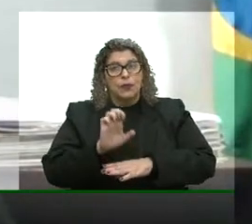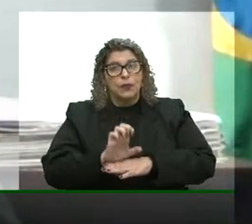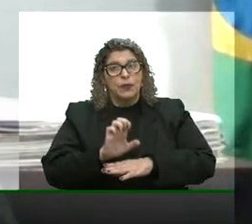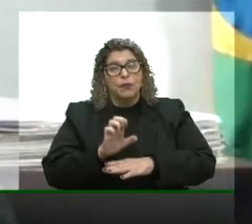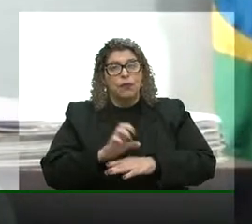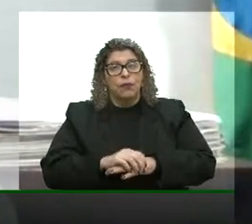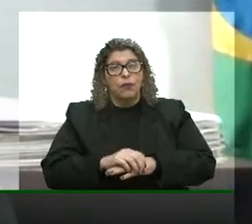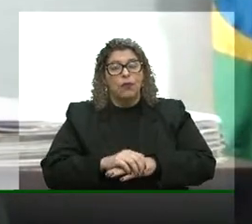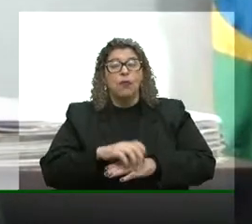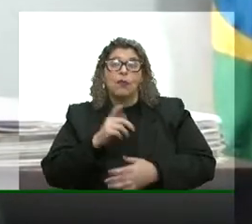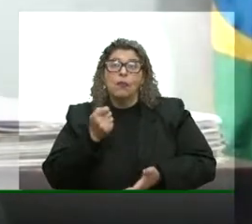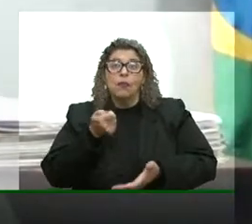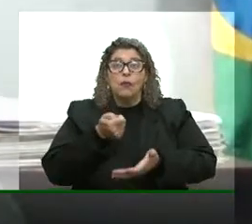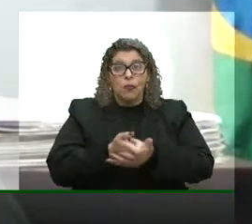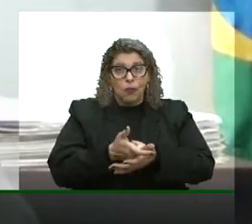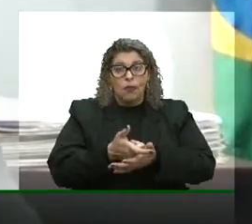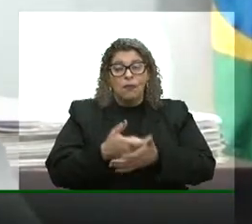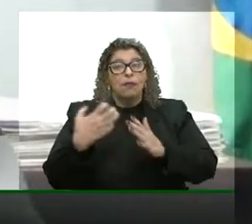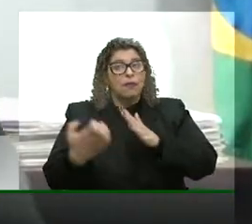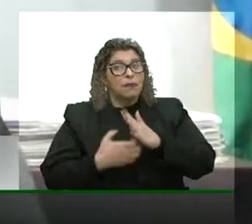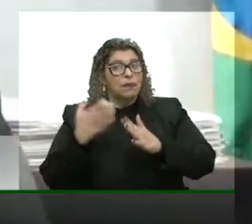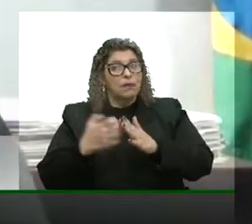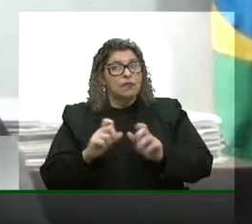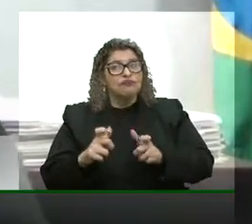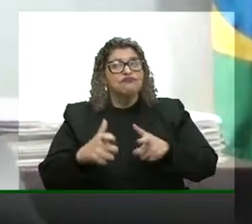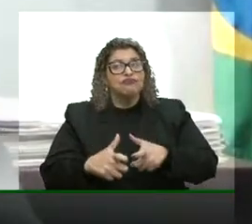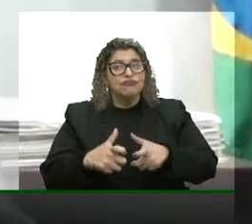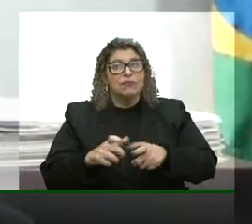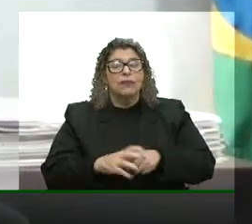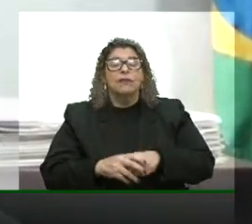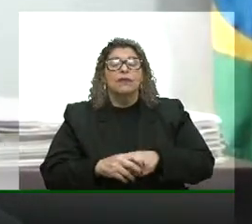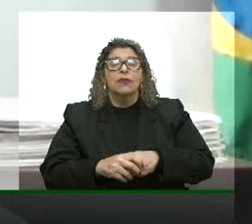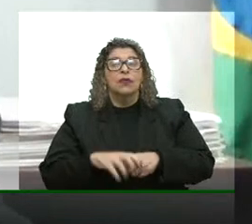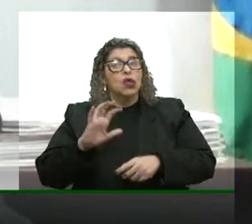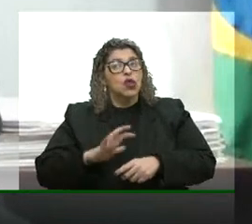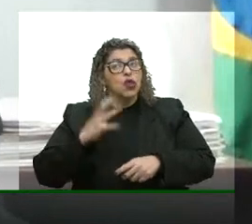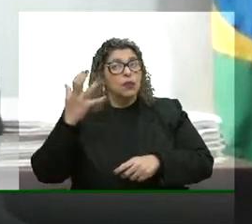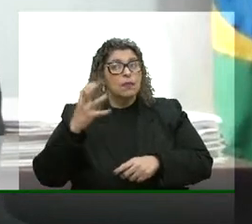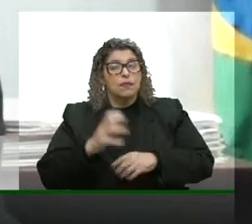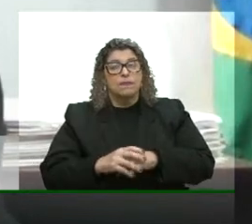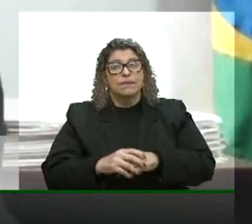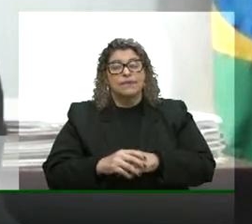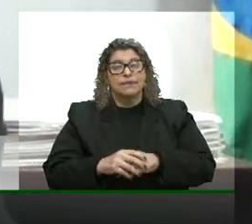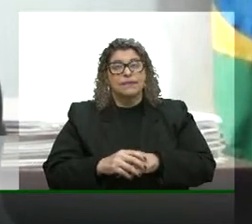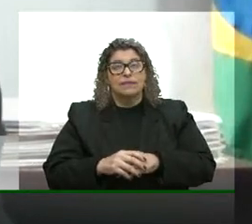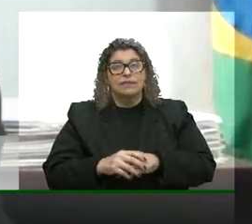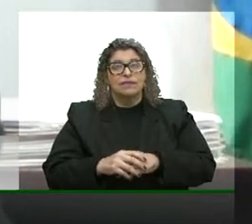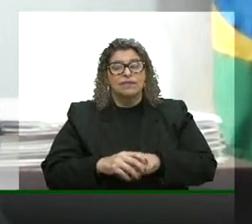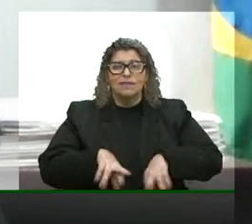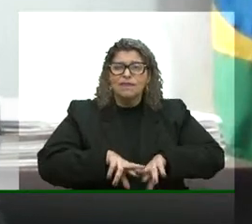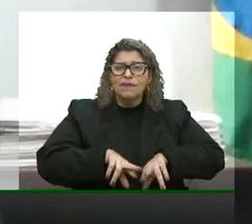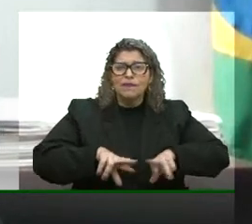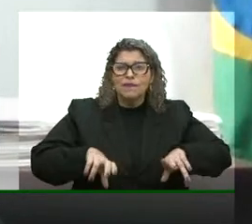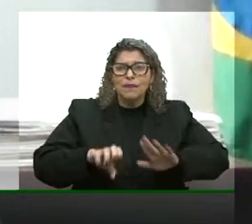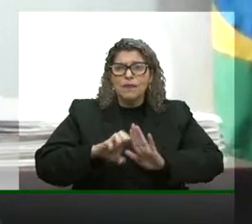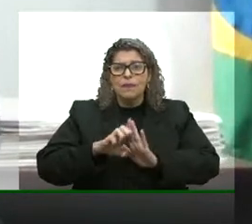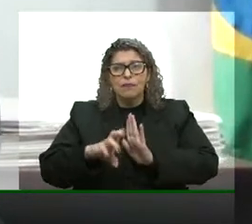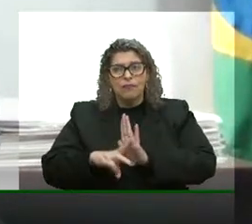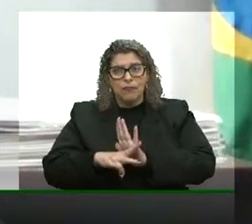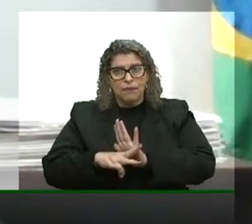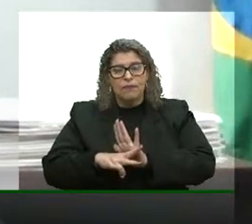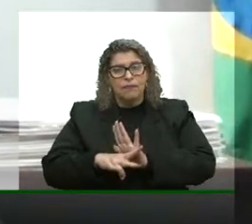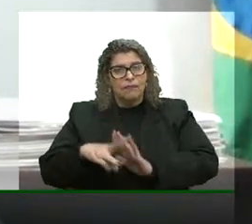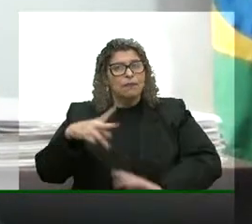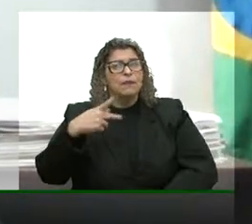ele paga direto, com as pequenas empresas. Então, nós resolvemos fazer uma série de emendas, e o deputado